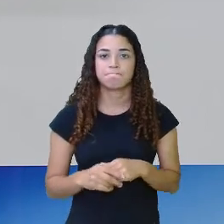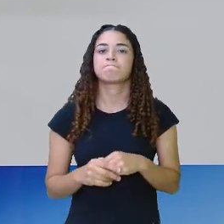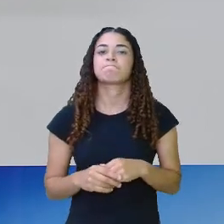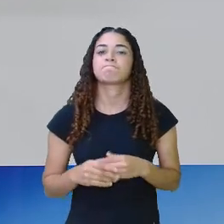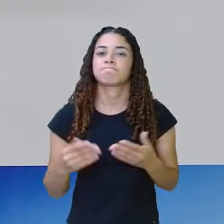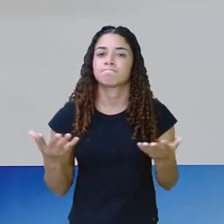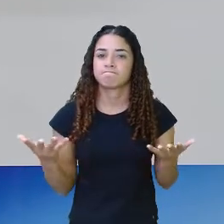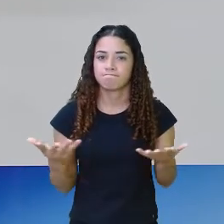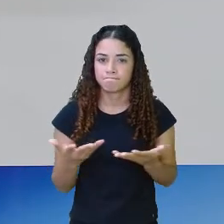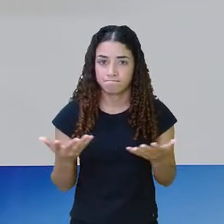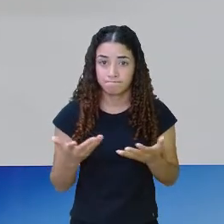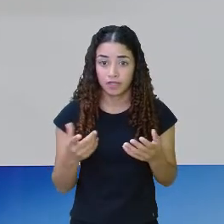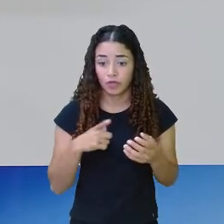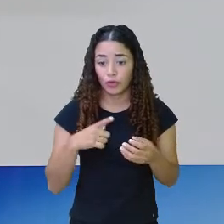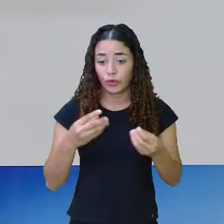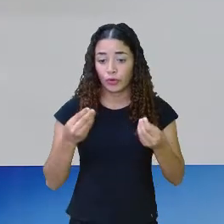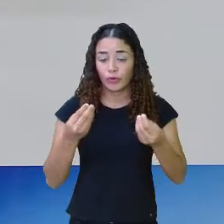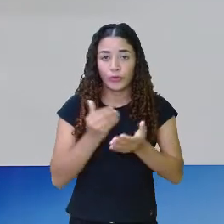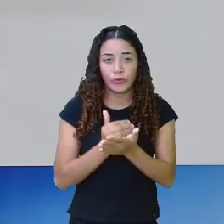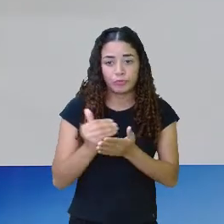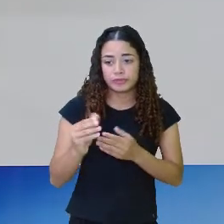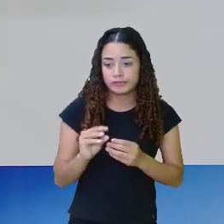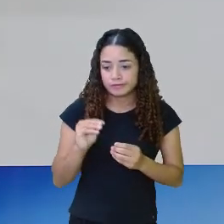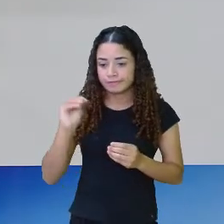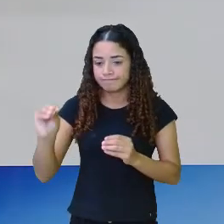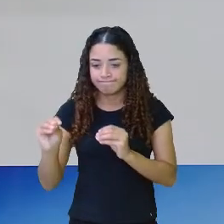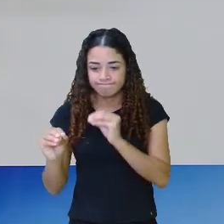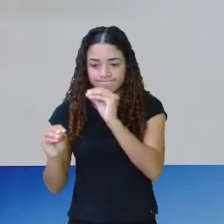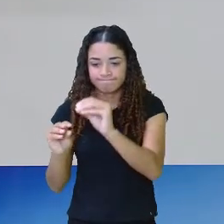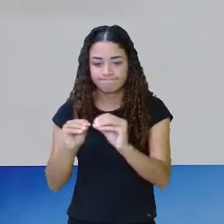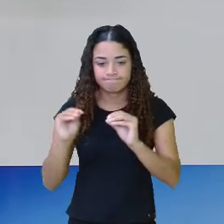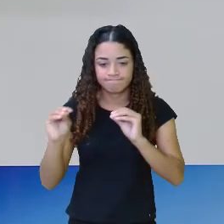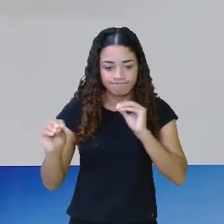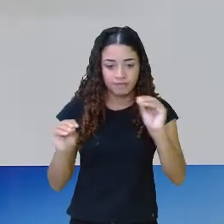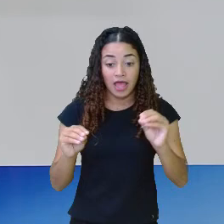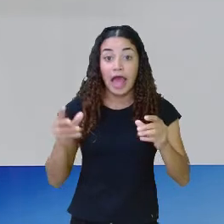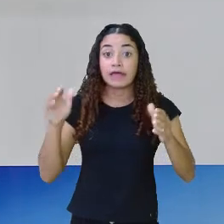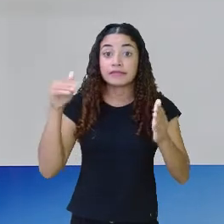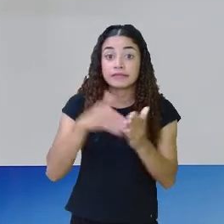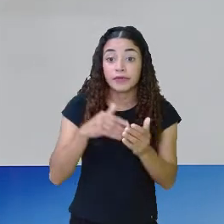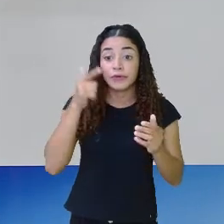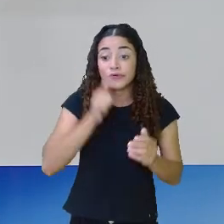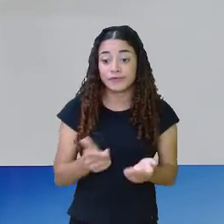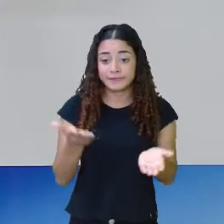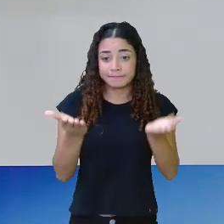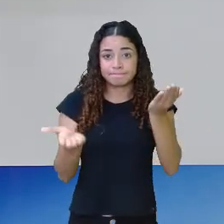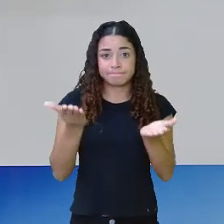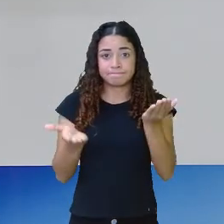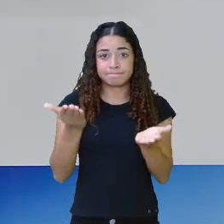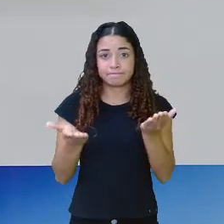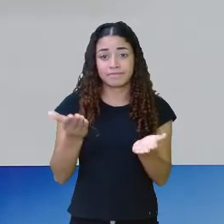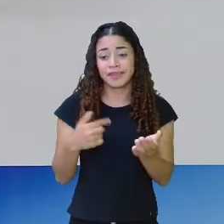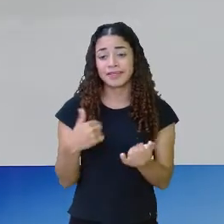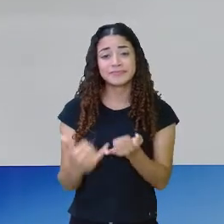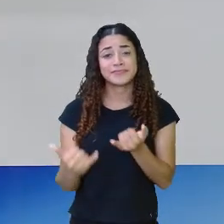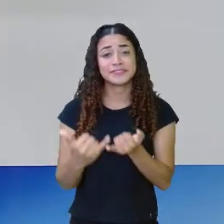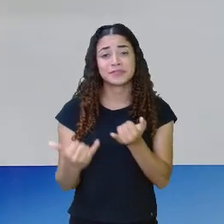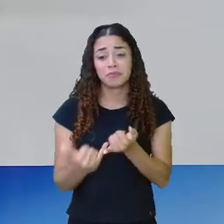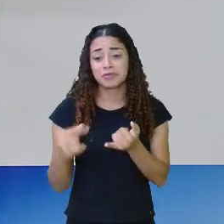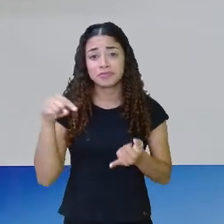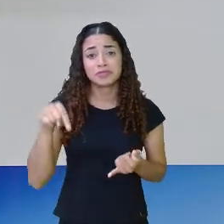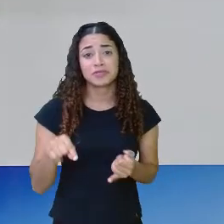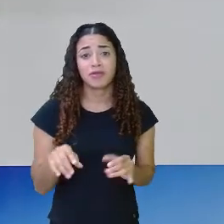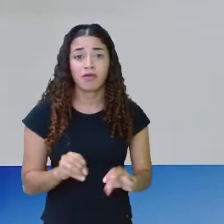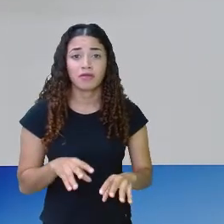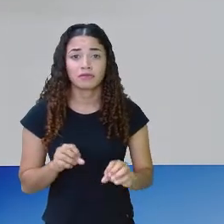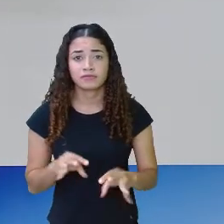e saía colocando até a balança ficar em equilíbrio. E é semelhante ao que a gente vai ter aqui. Professora